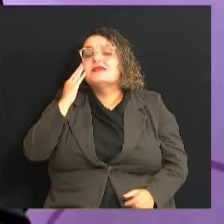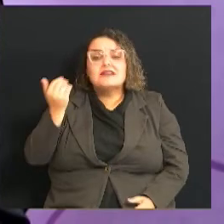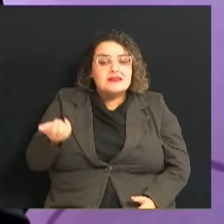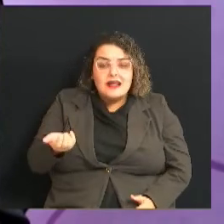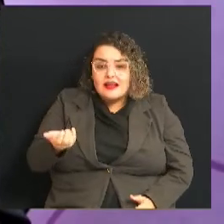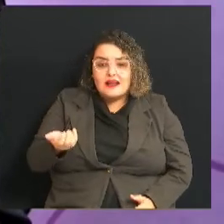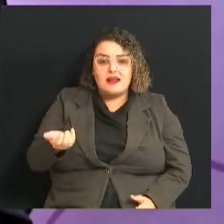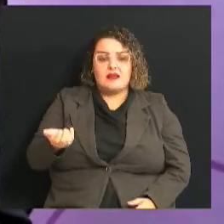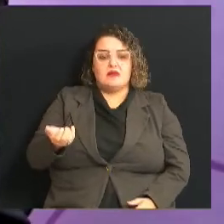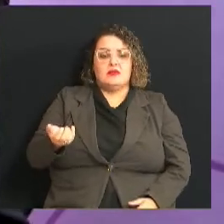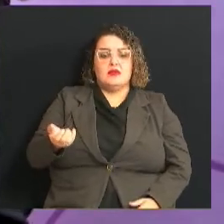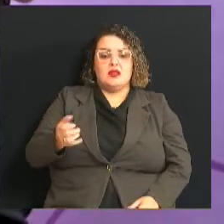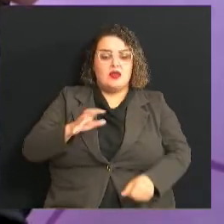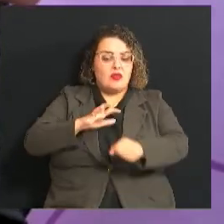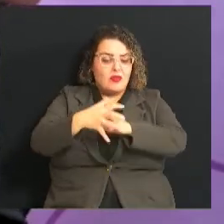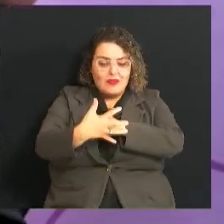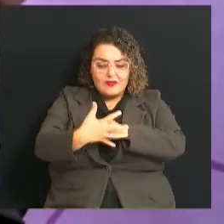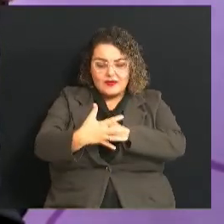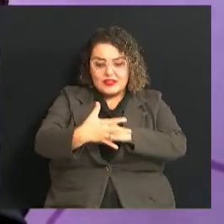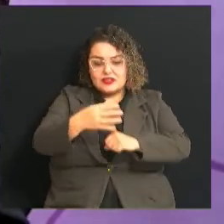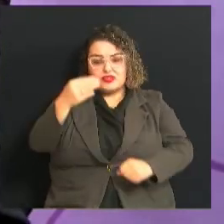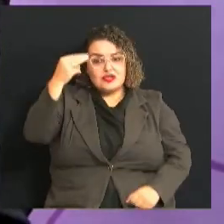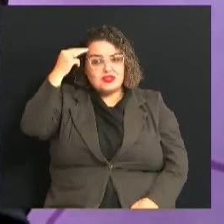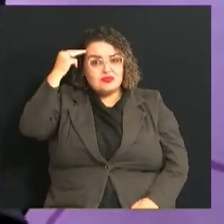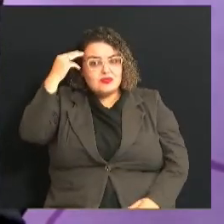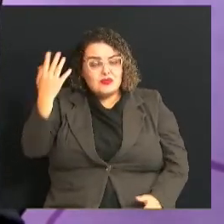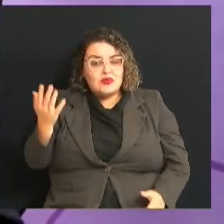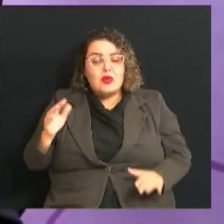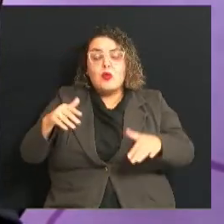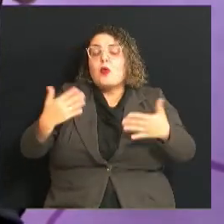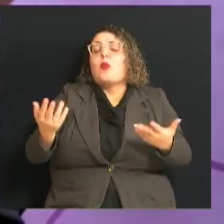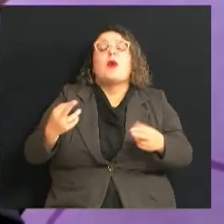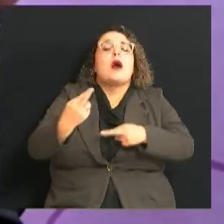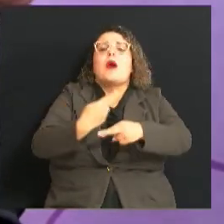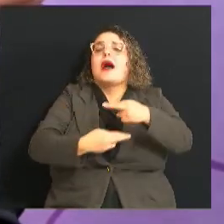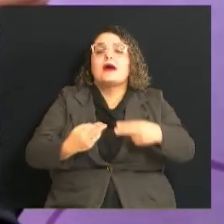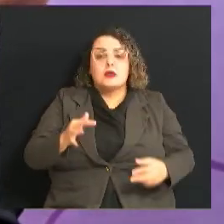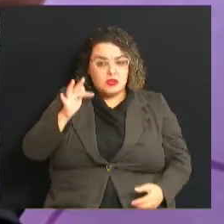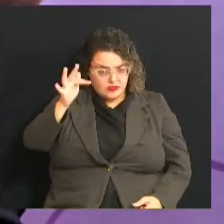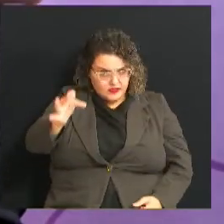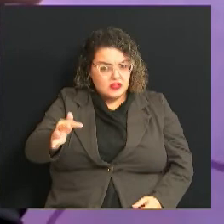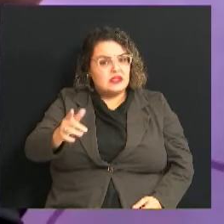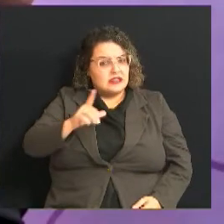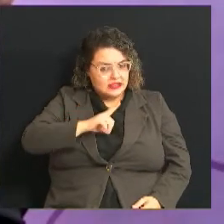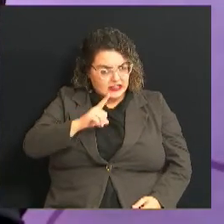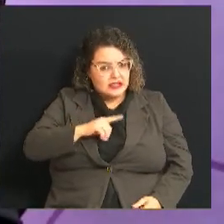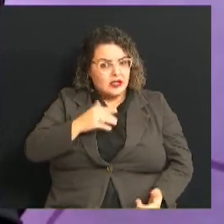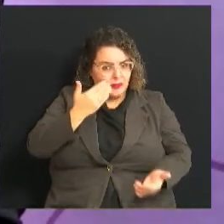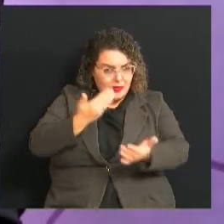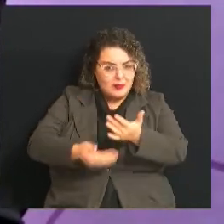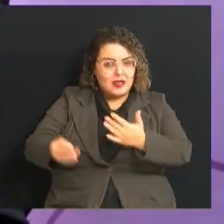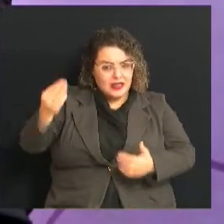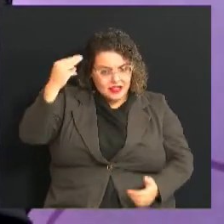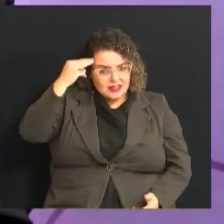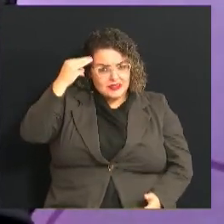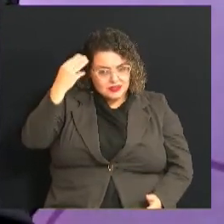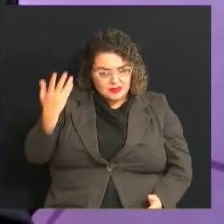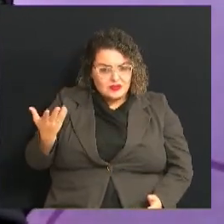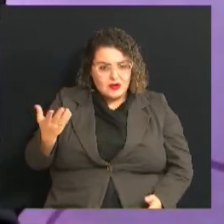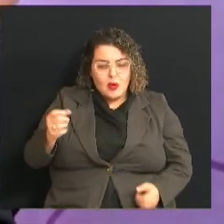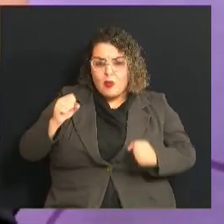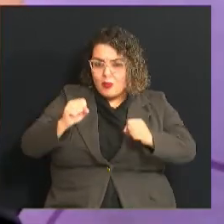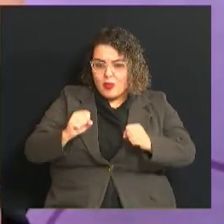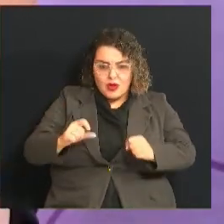em relação Covid e memória? Lá no futuro, essas pessoas podem vir a ter uma perda de memória? Pode vir a ter